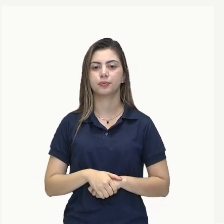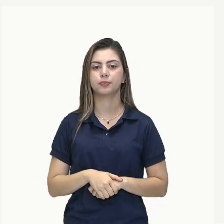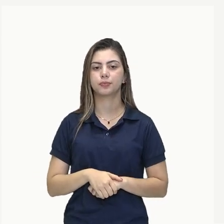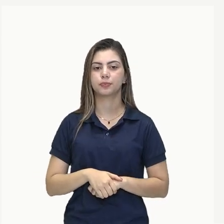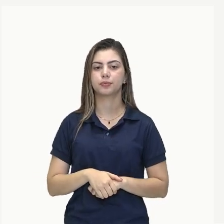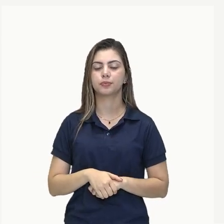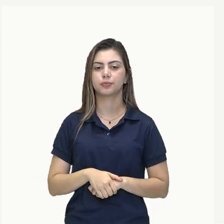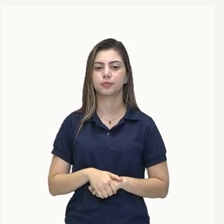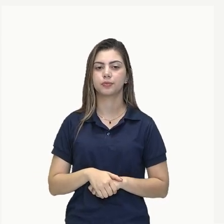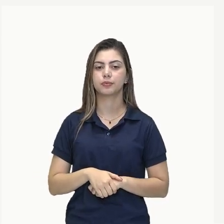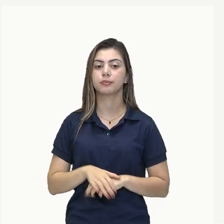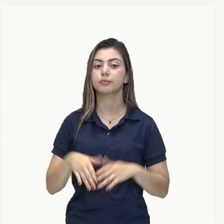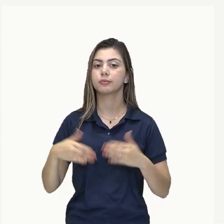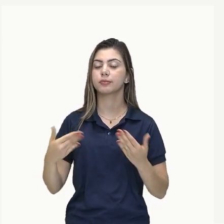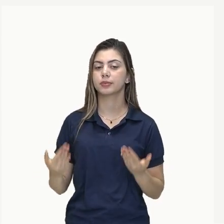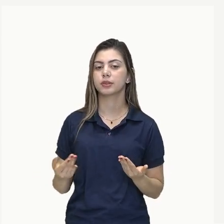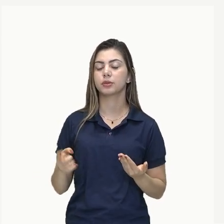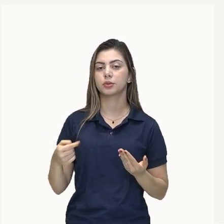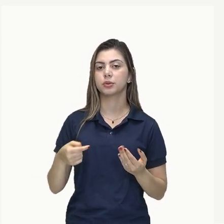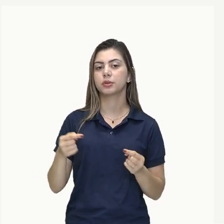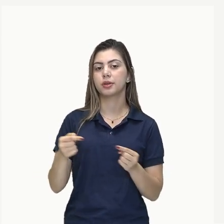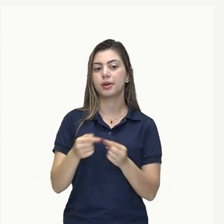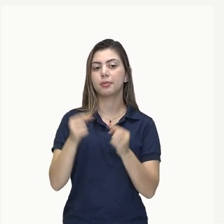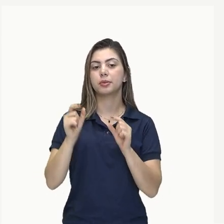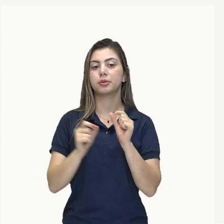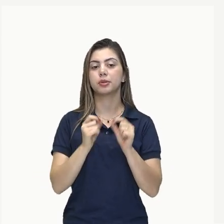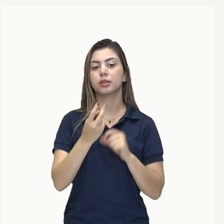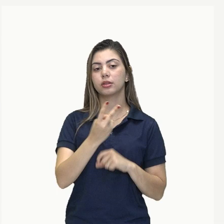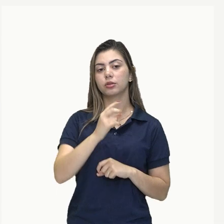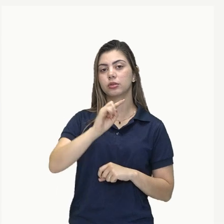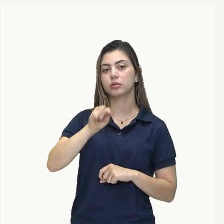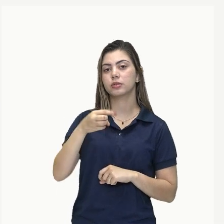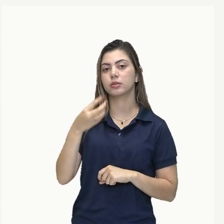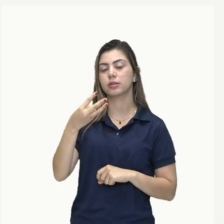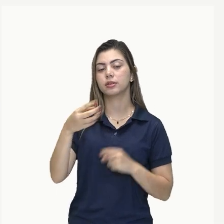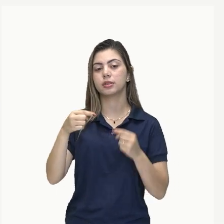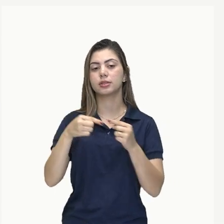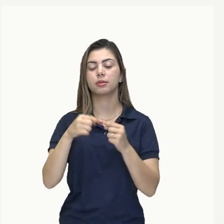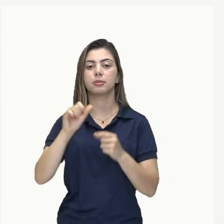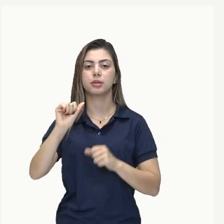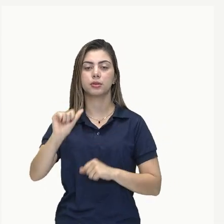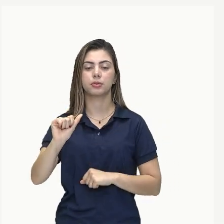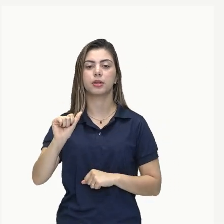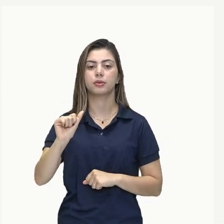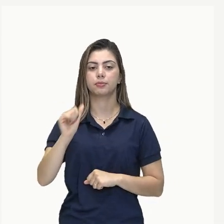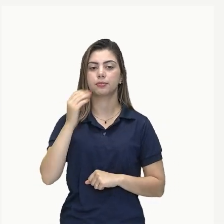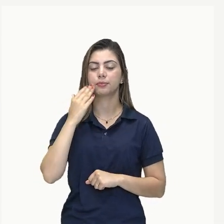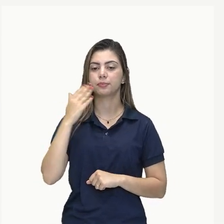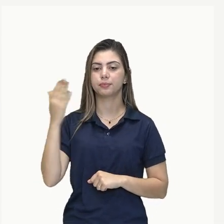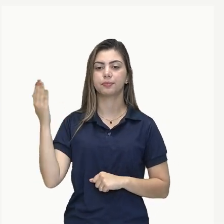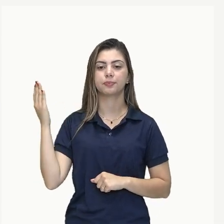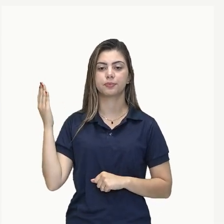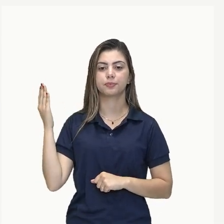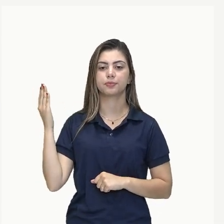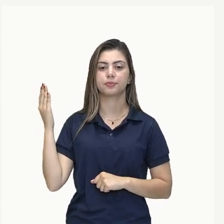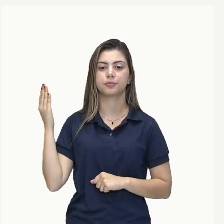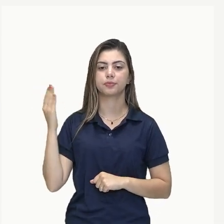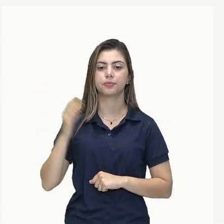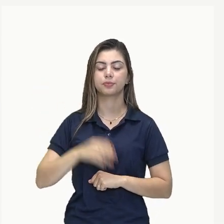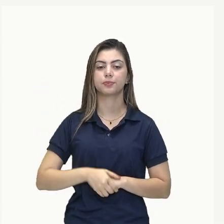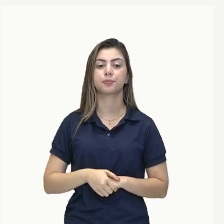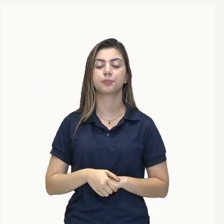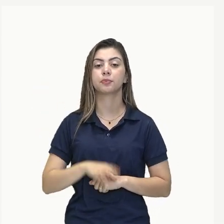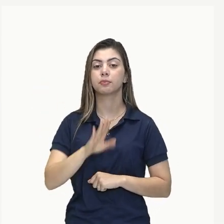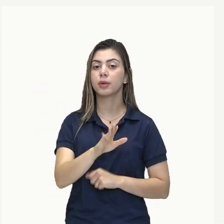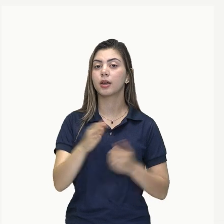do ponto A. Então, esse aqui é o par ordenado do ponto A, tá? 2, 3. Vamos